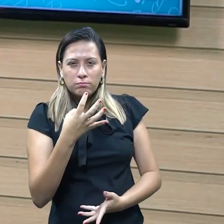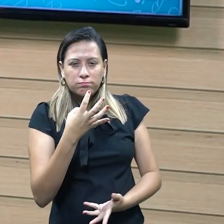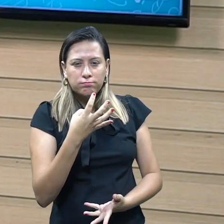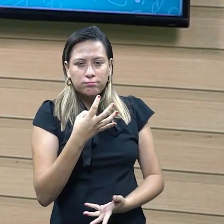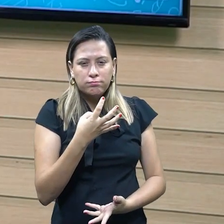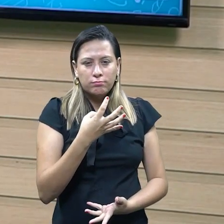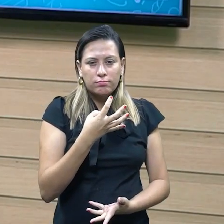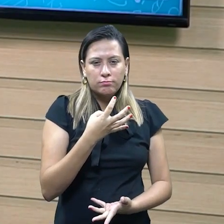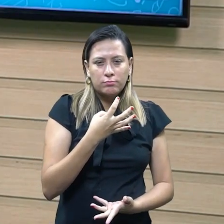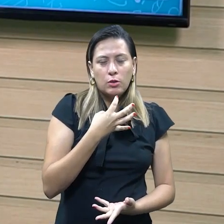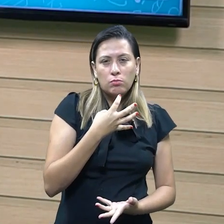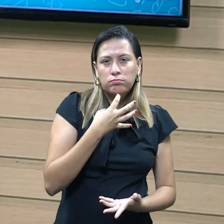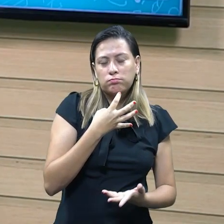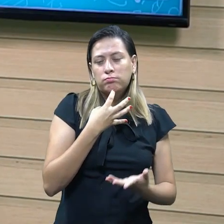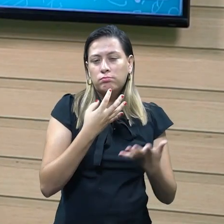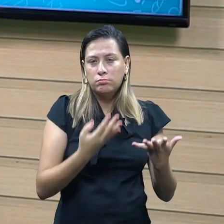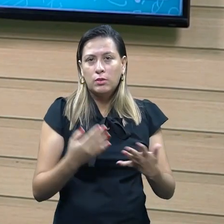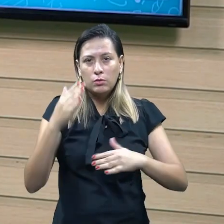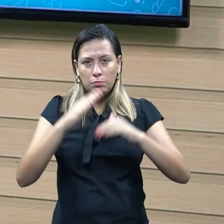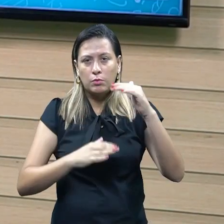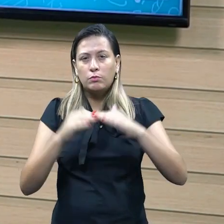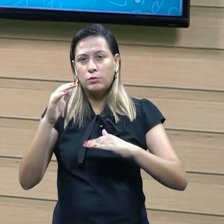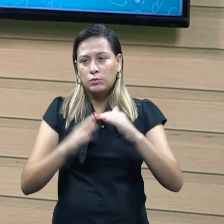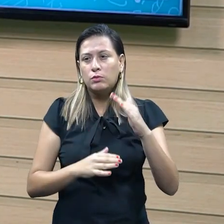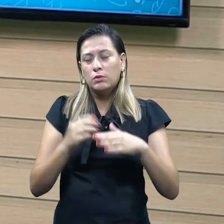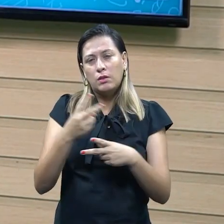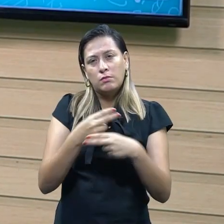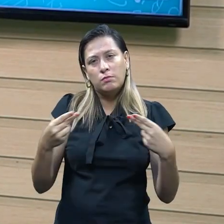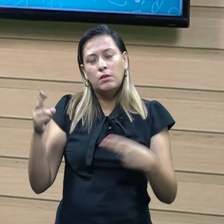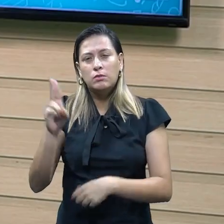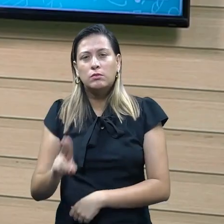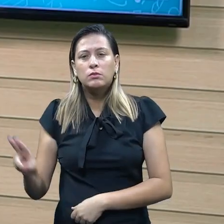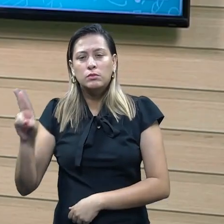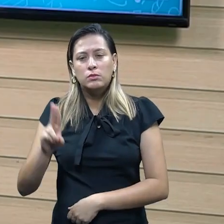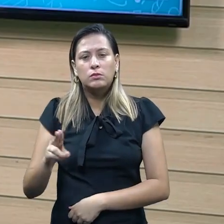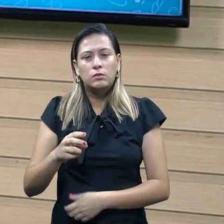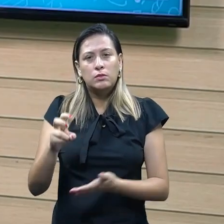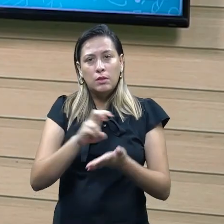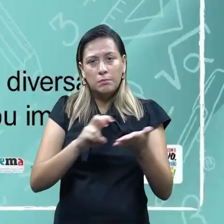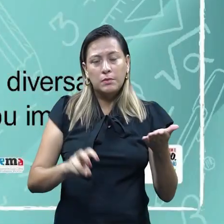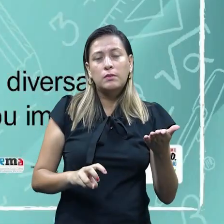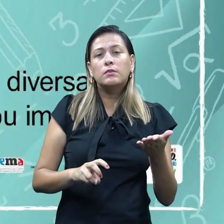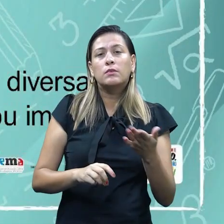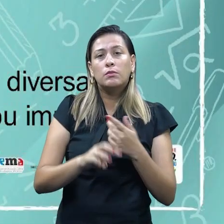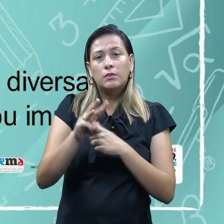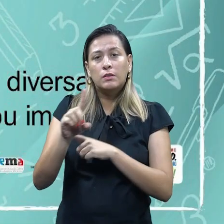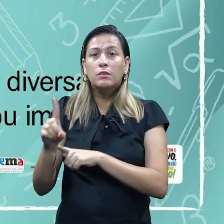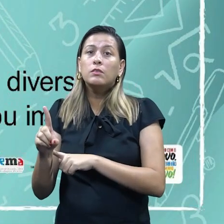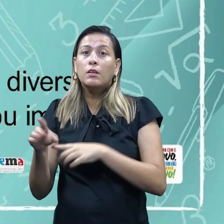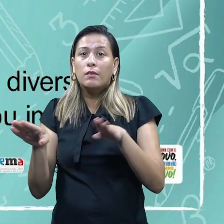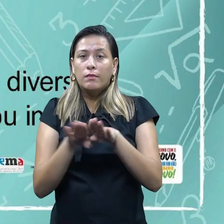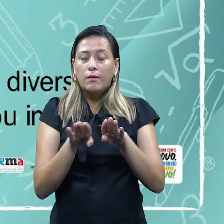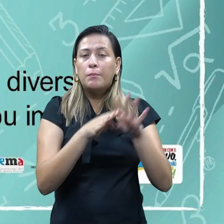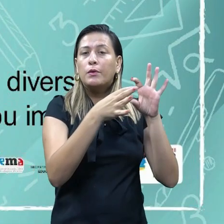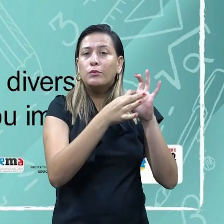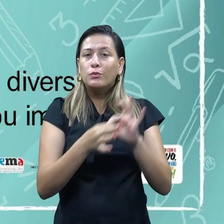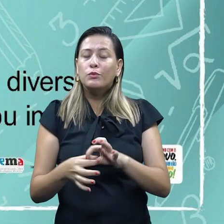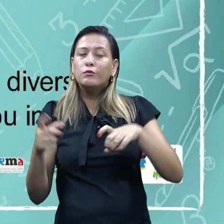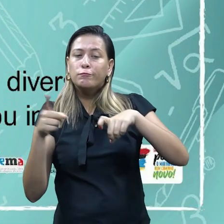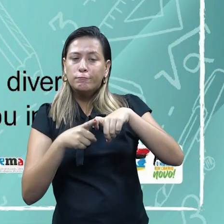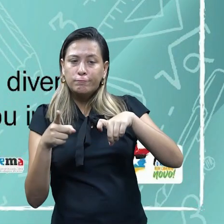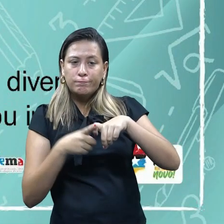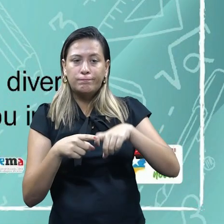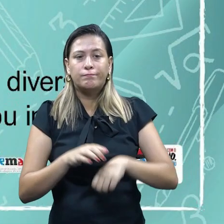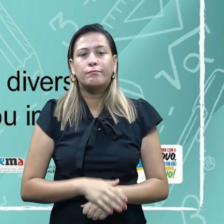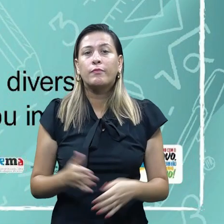utilizando dessa tecnologia da impressão 3D, inclusive na medicina. Vamos fazer agora a introdução ao